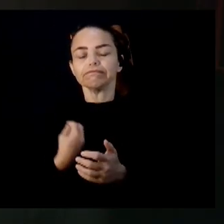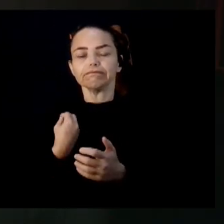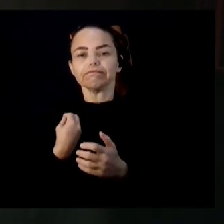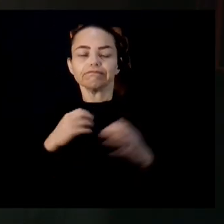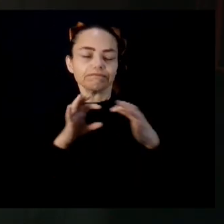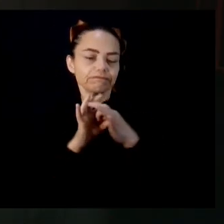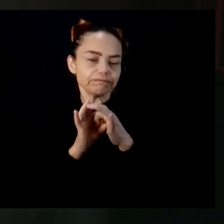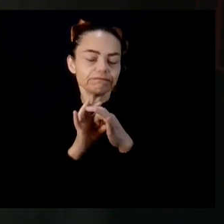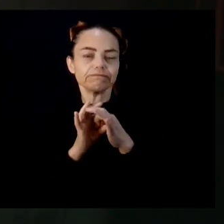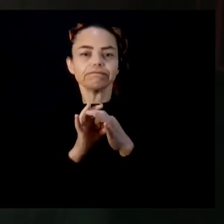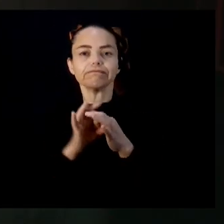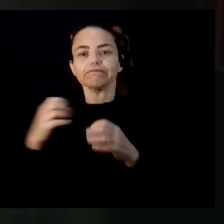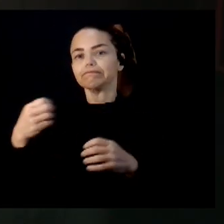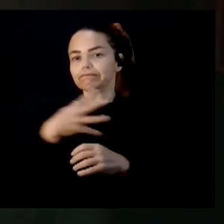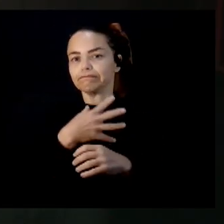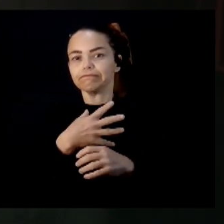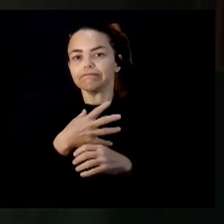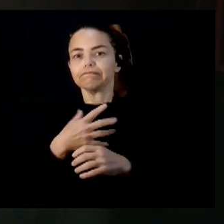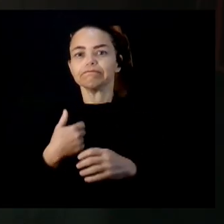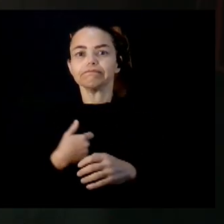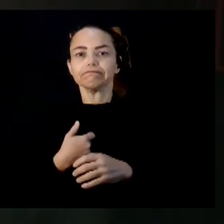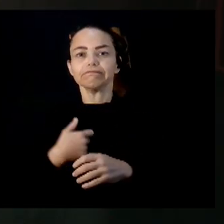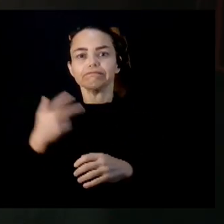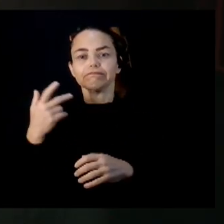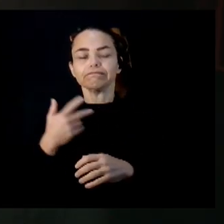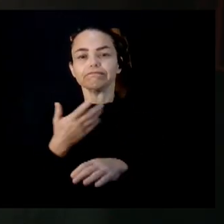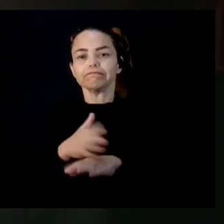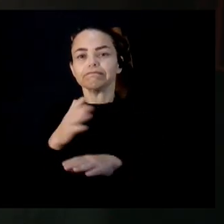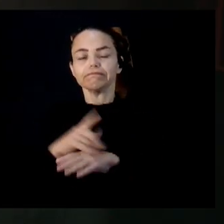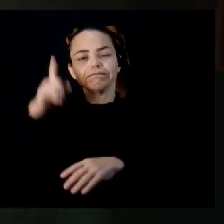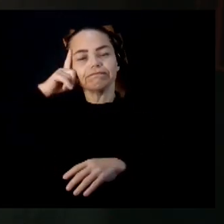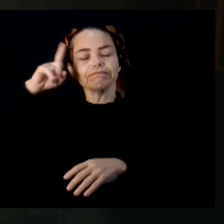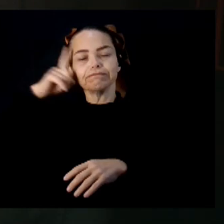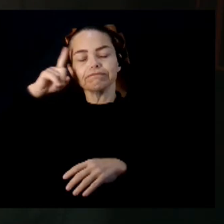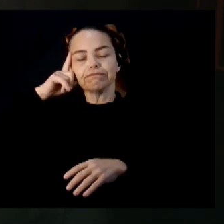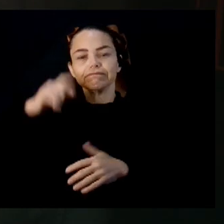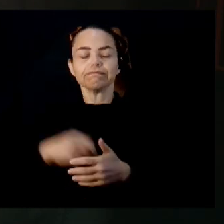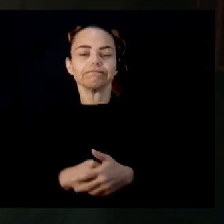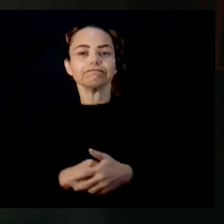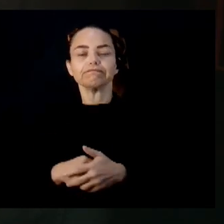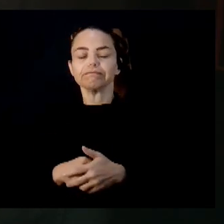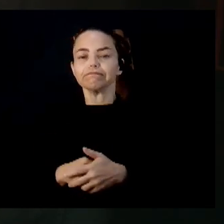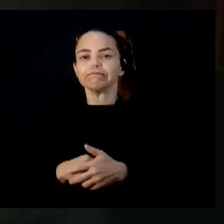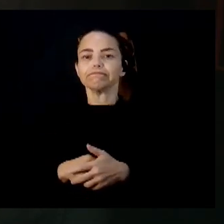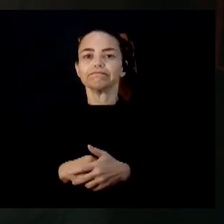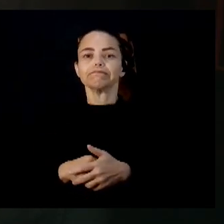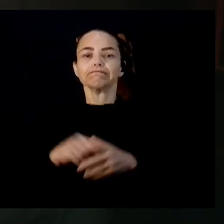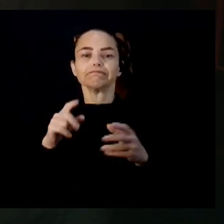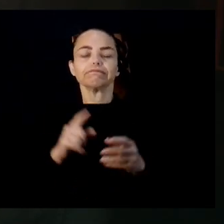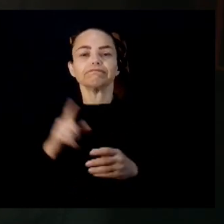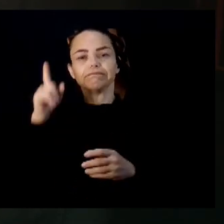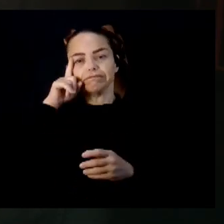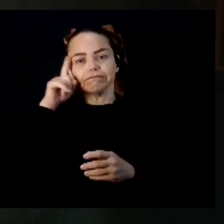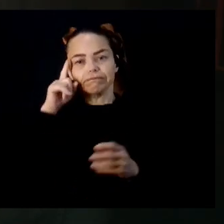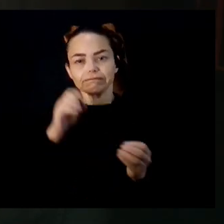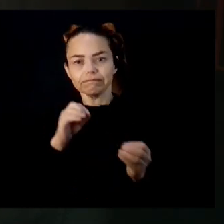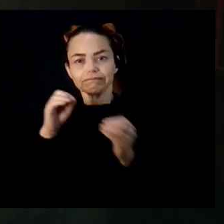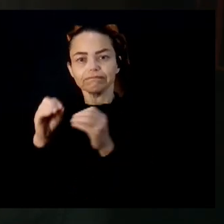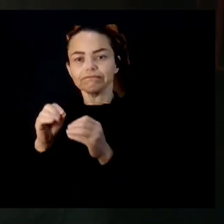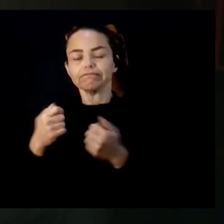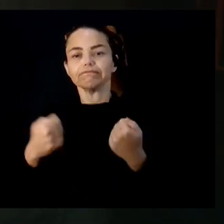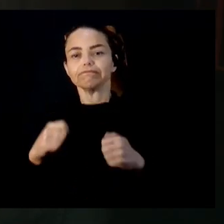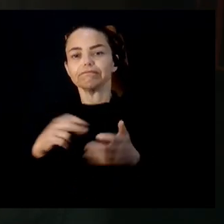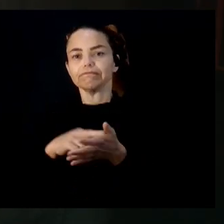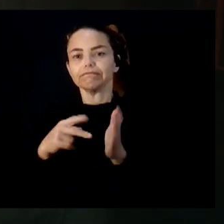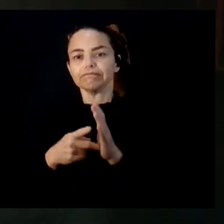a novidade deixa de fazer parte da rotina? E será que sair desta rotina significa necessariamente